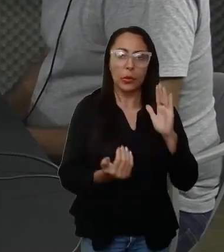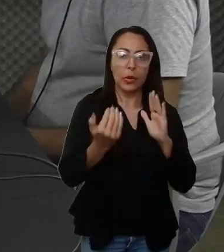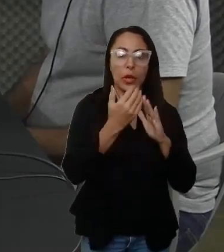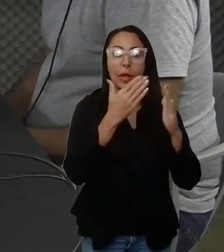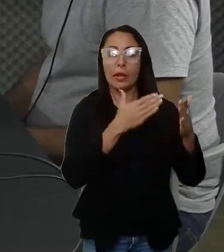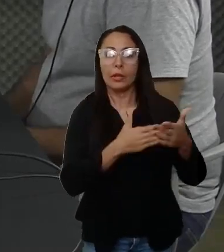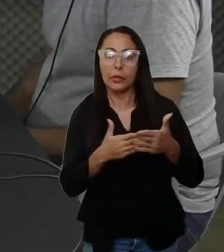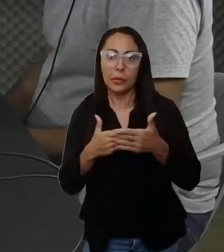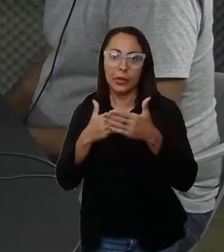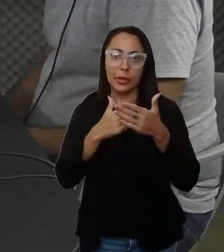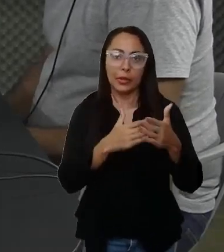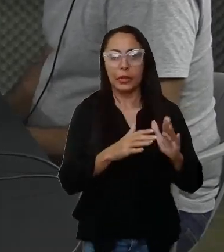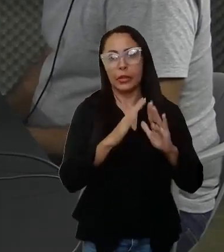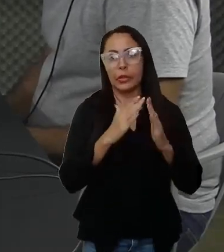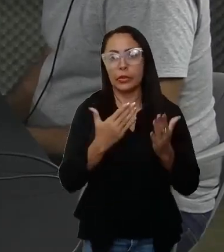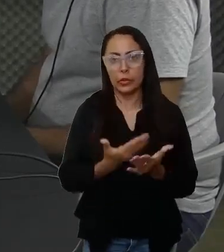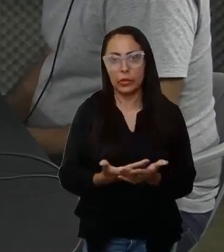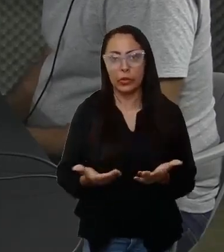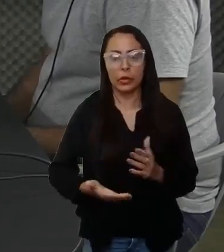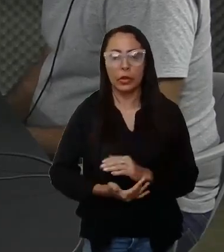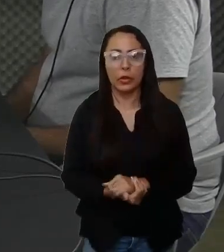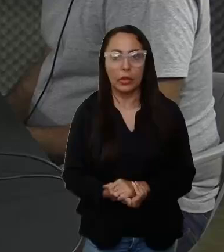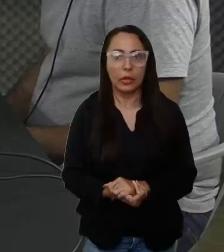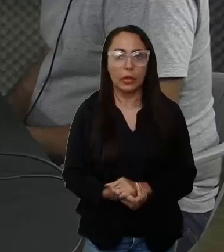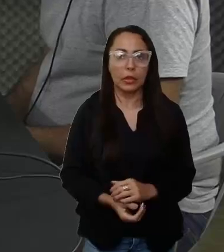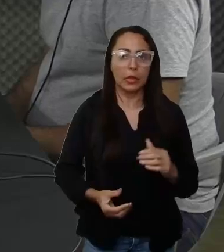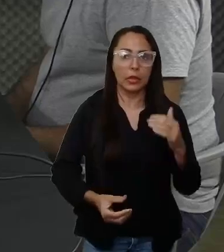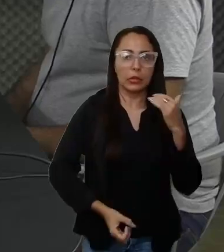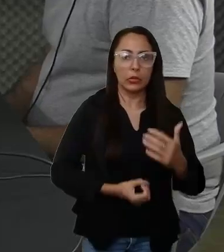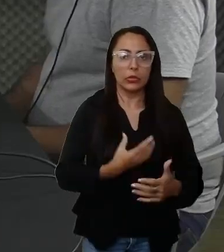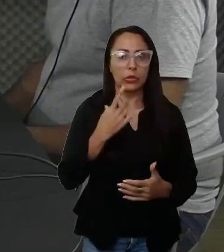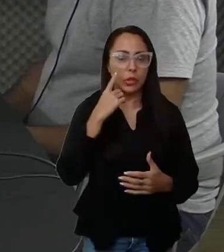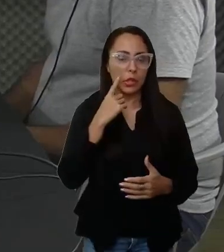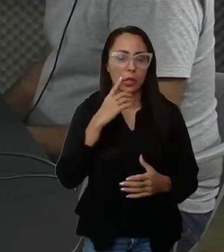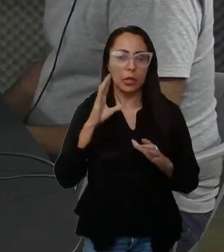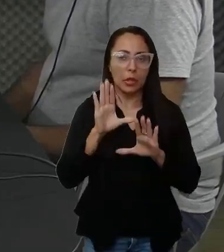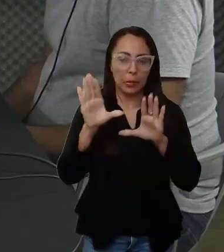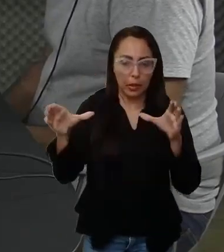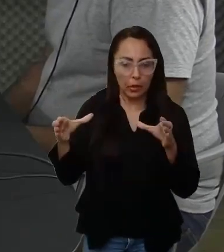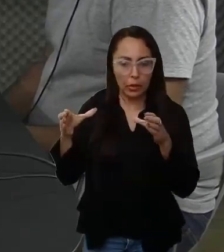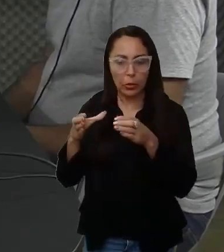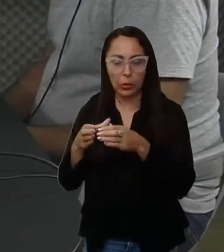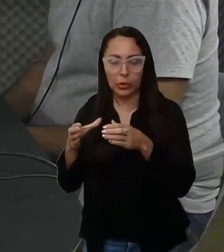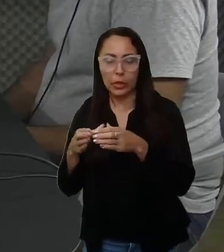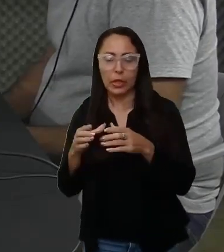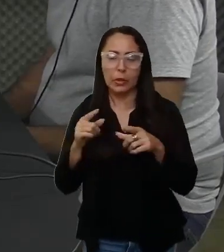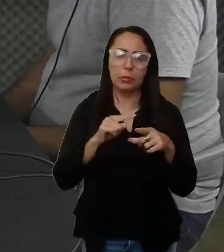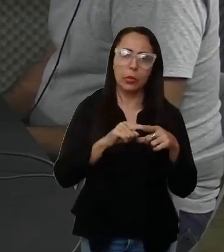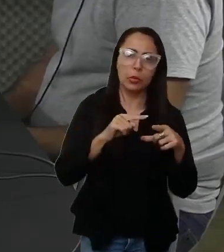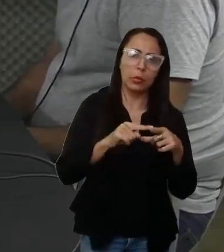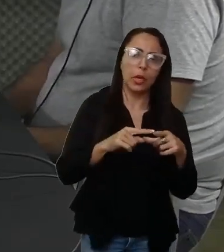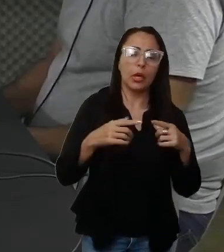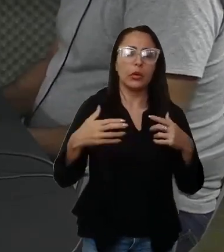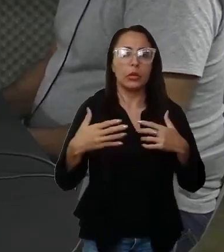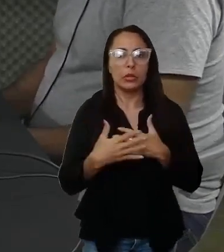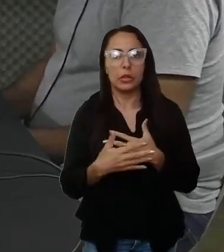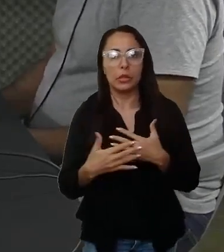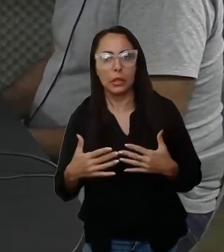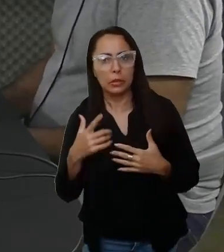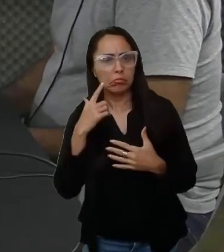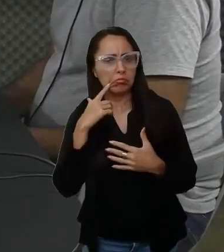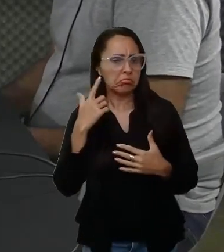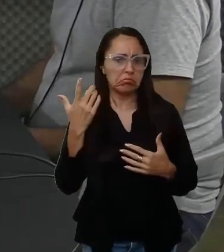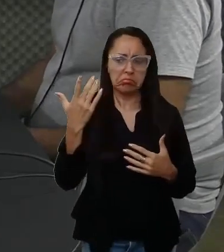da escola e ali surgir benefícios para a comunidade, né, para o bairro, para a cidade. E eu não